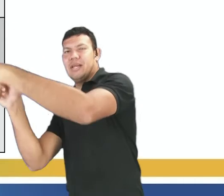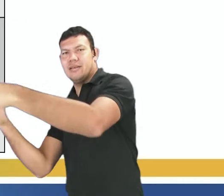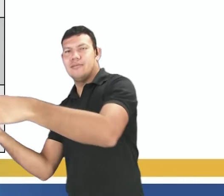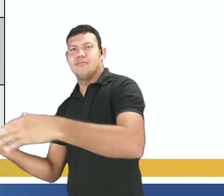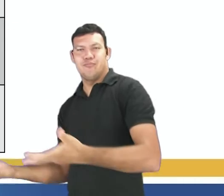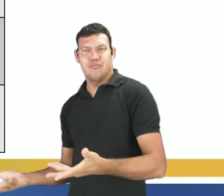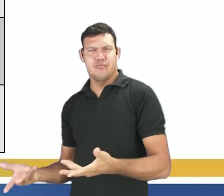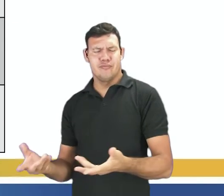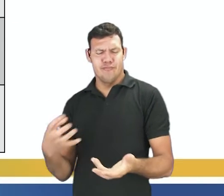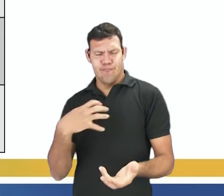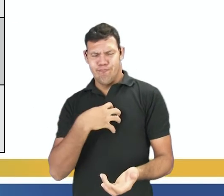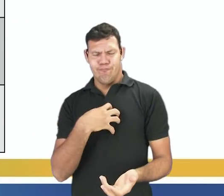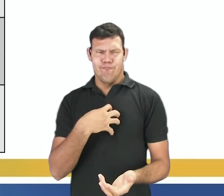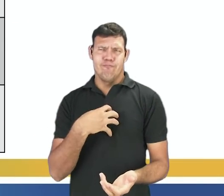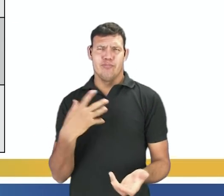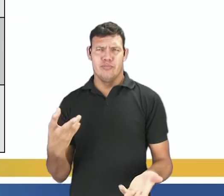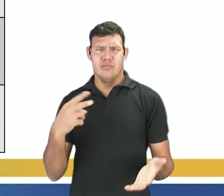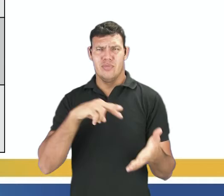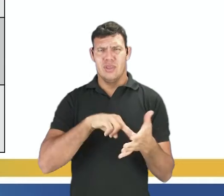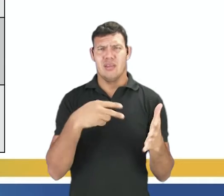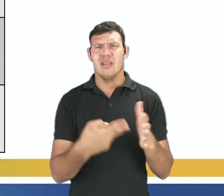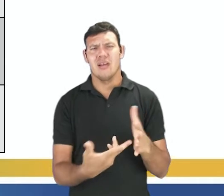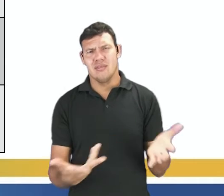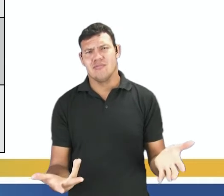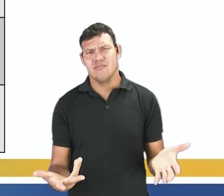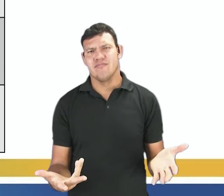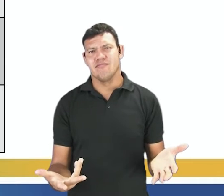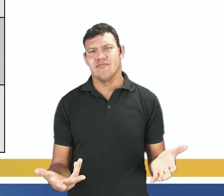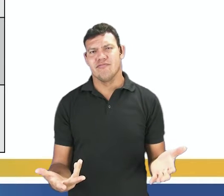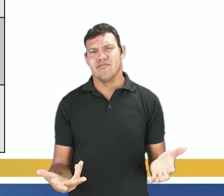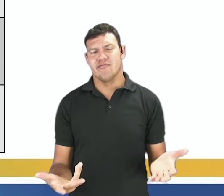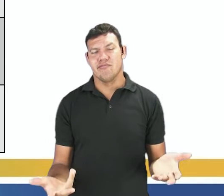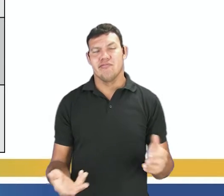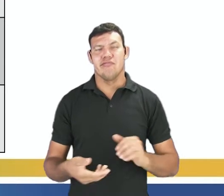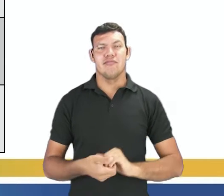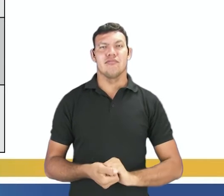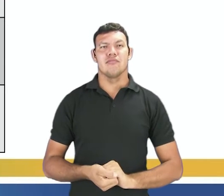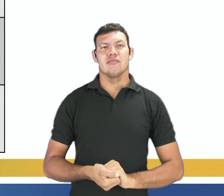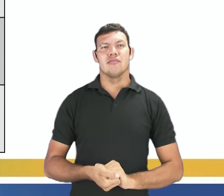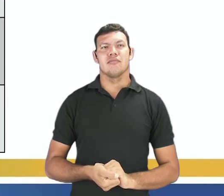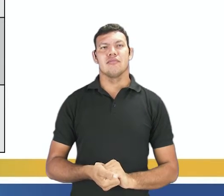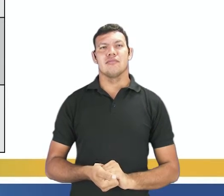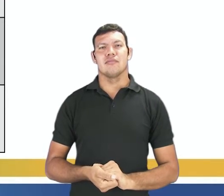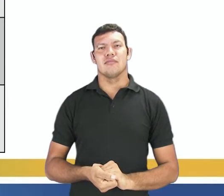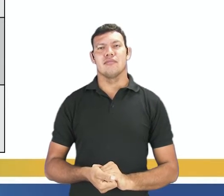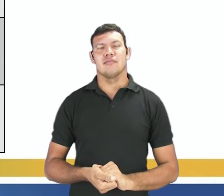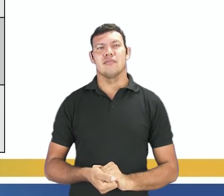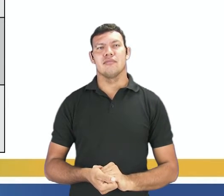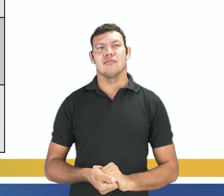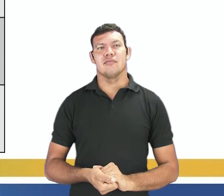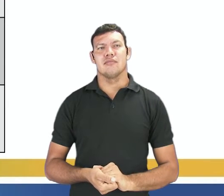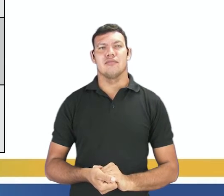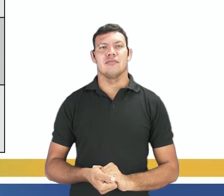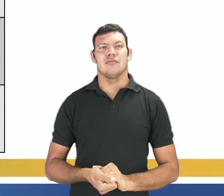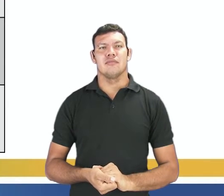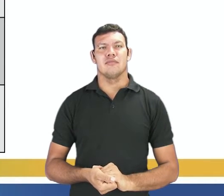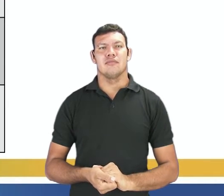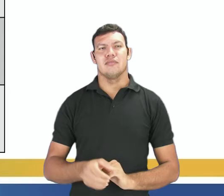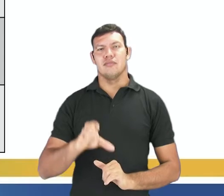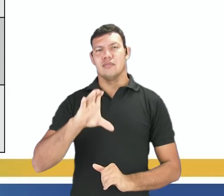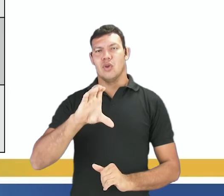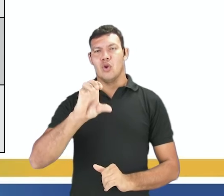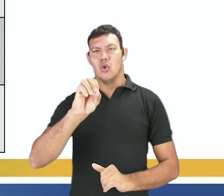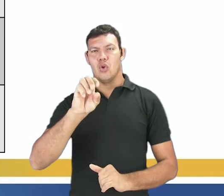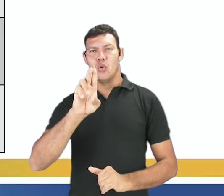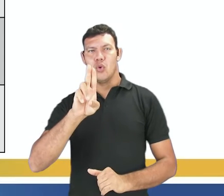ser compreendido pelos significados comuns das palavras nele. Outra que nós vimos aqui também, nós aprendemos um pouquinho sobre